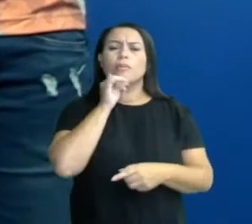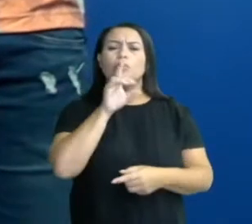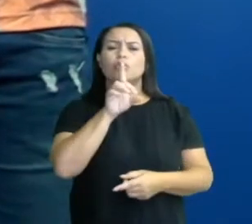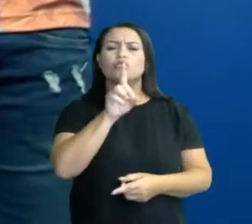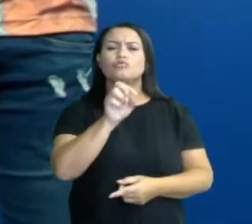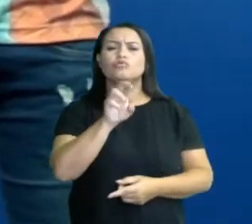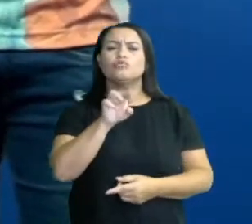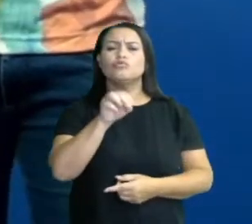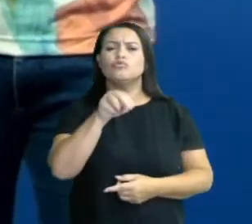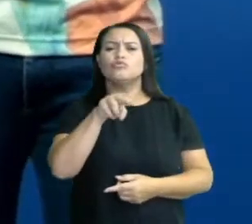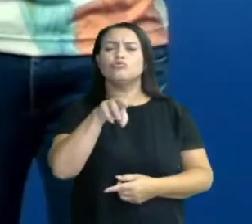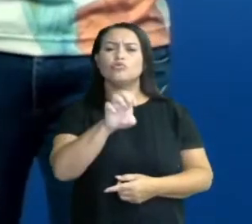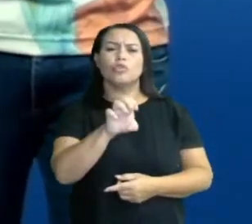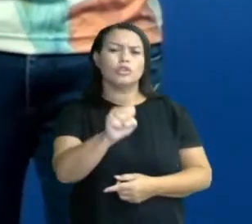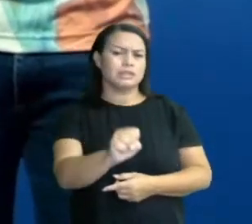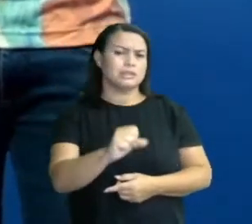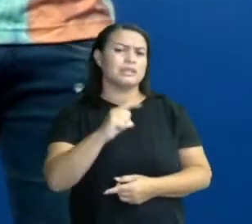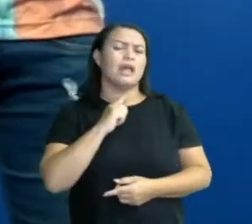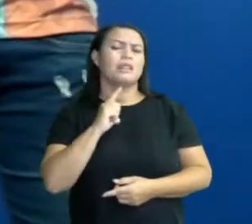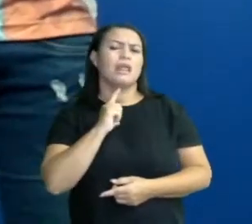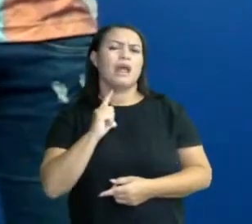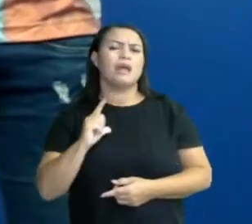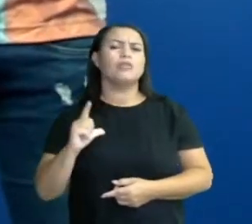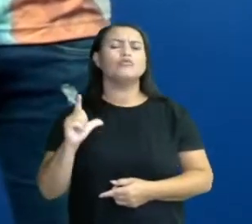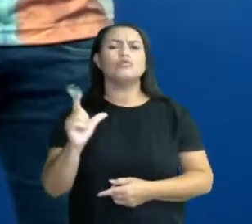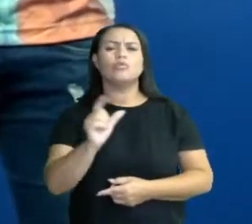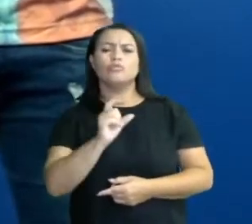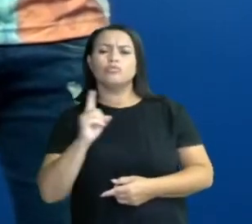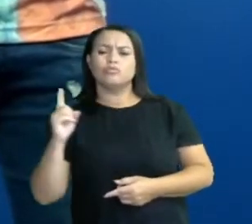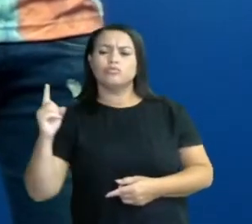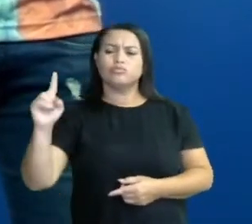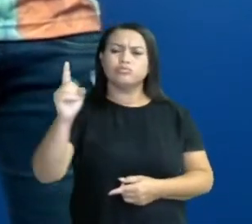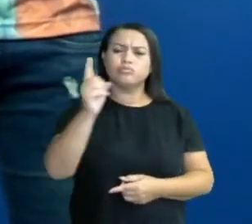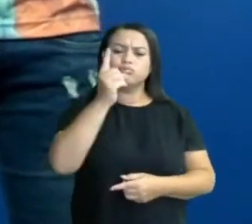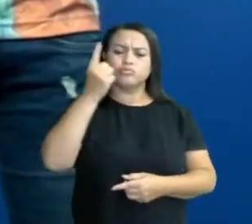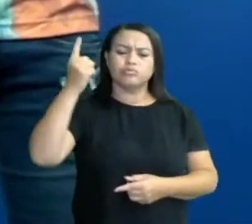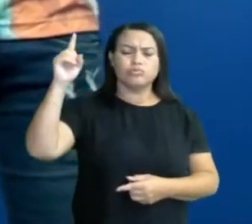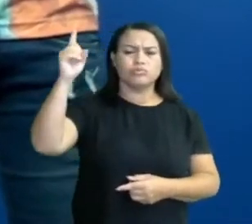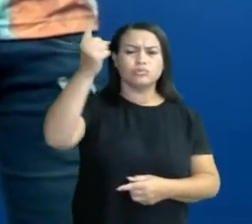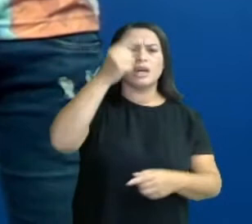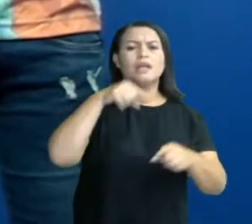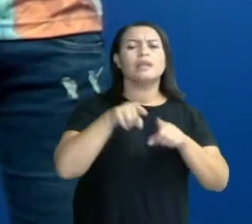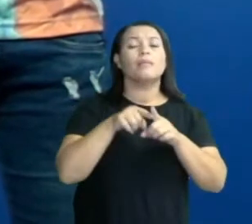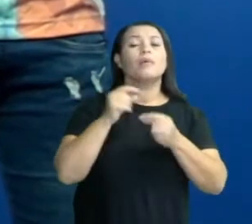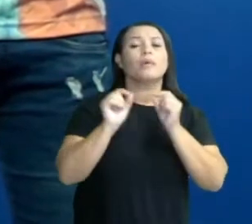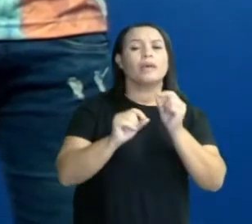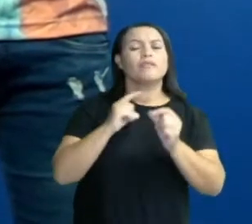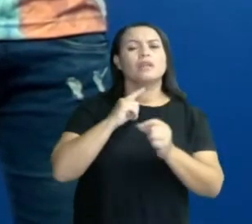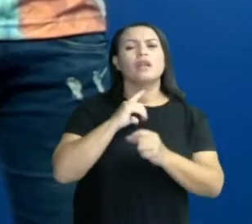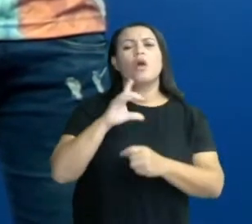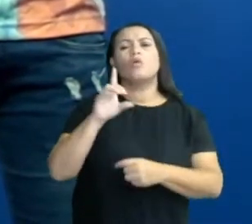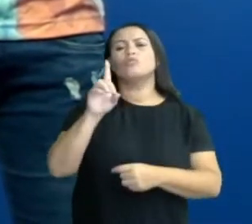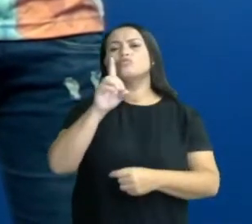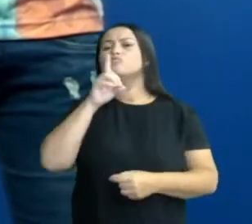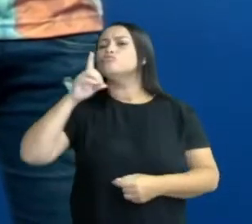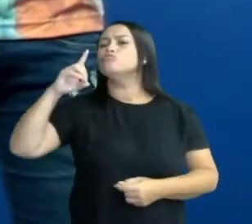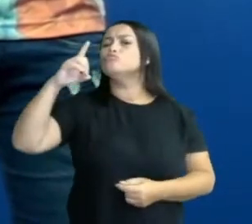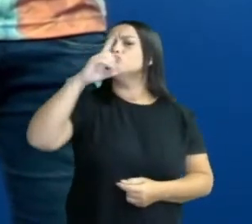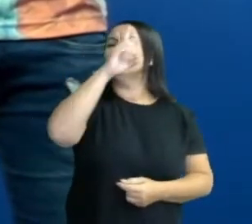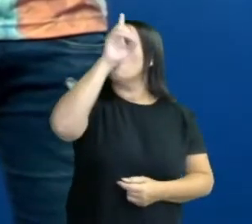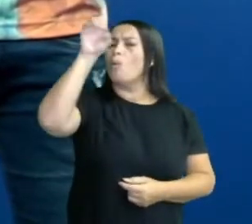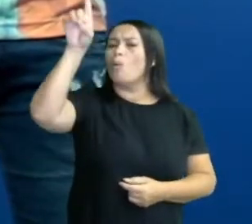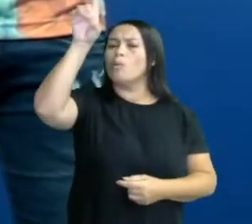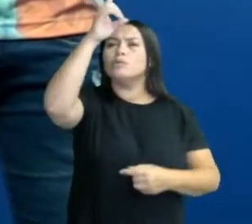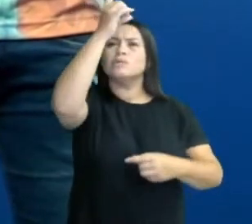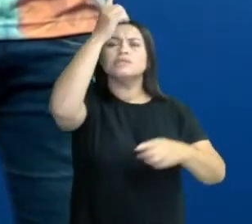uma tecnologia nova que também tem sido bastante empregada nessa perspectiva da cartografia, né? Então você vai ter o drone podendo